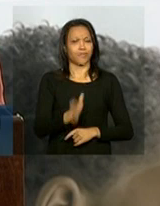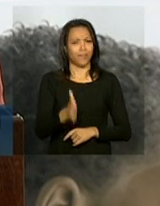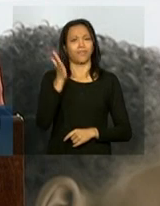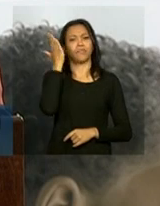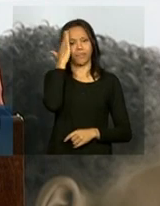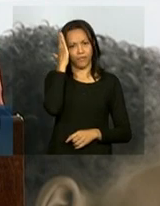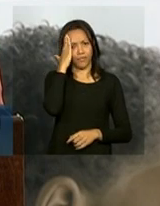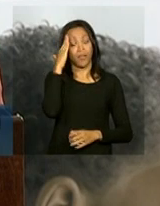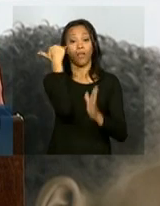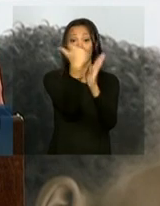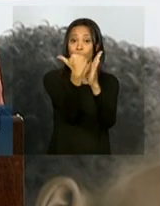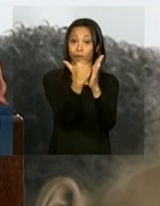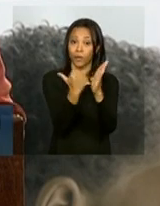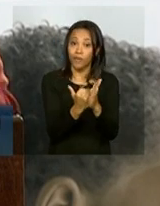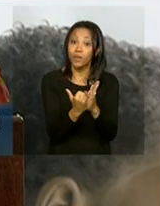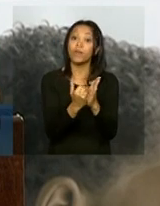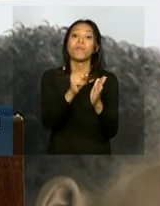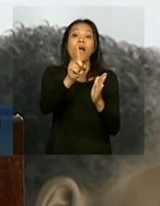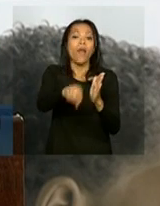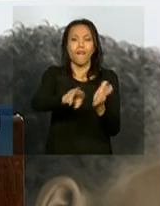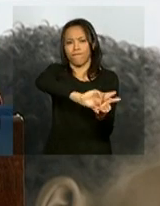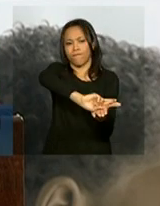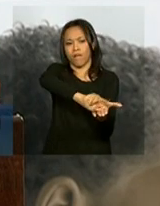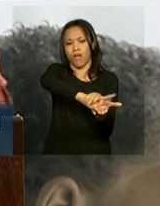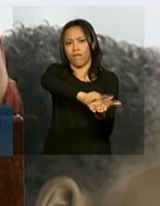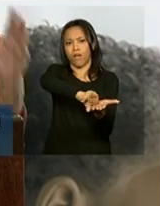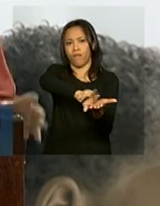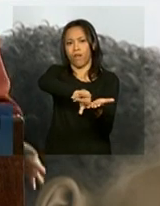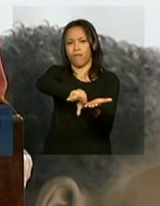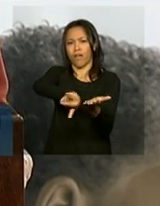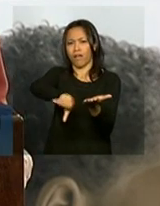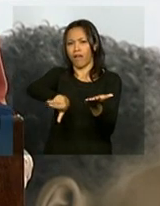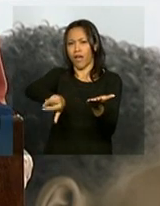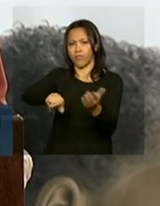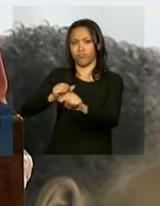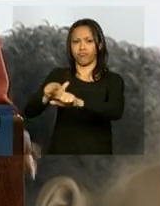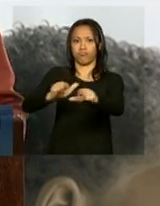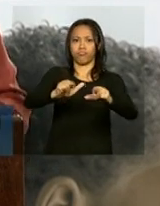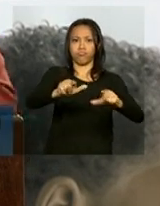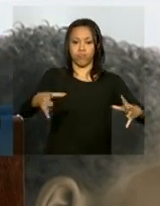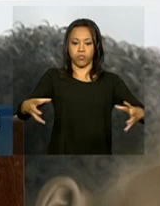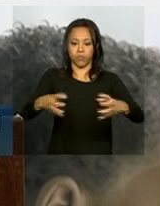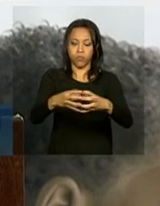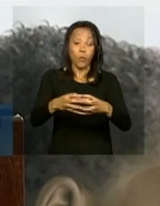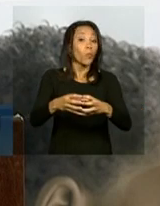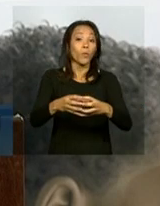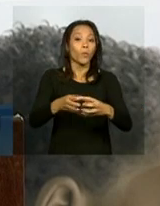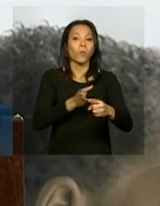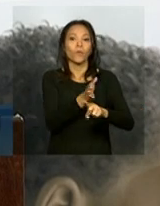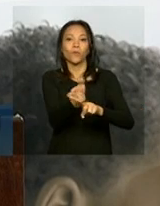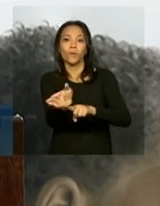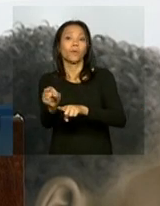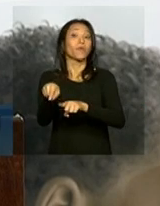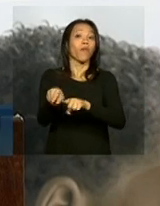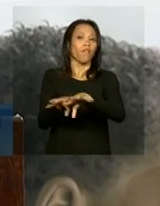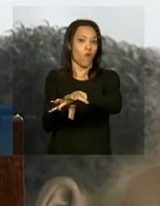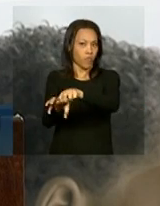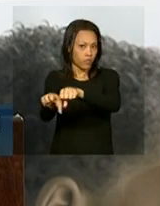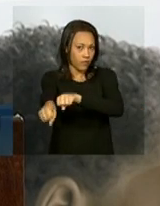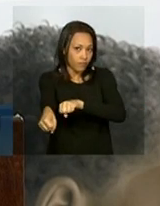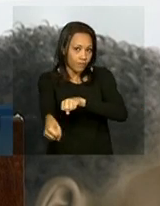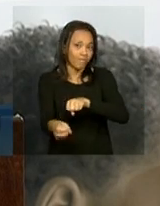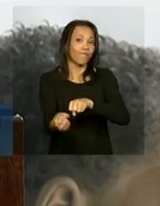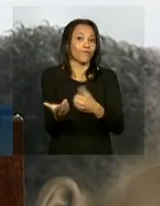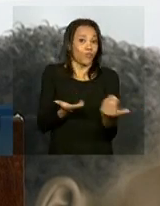que o Mais Médicos é composto de várias ações, entre elas essa de formação